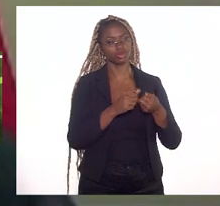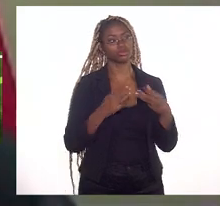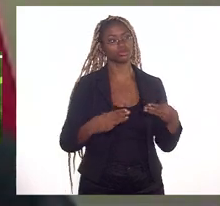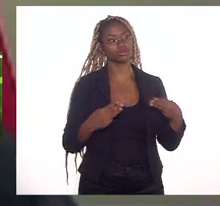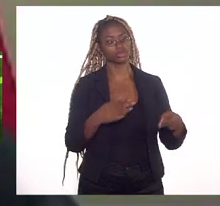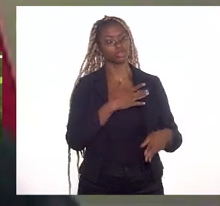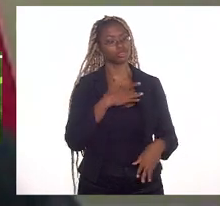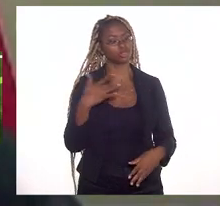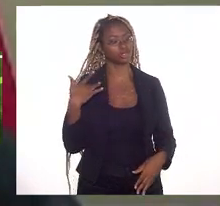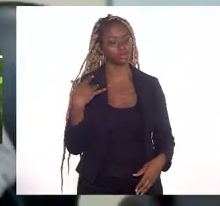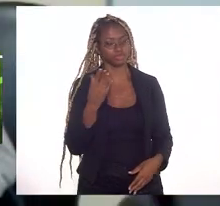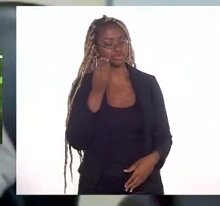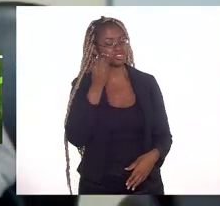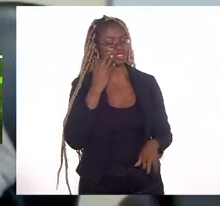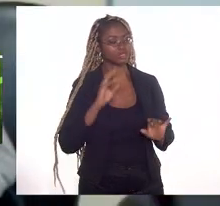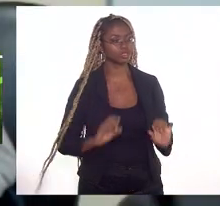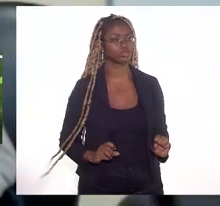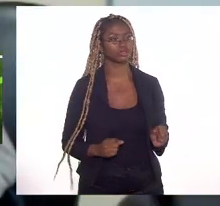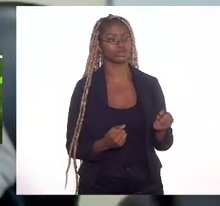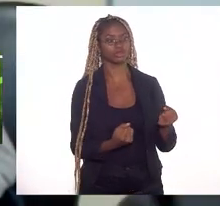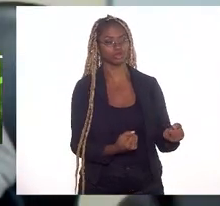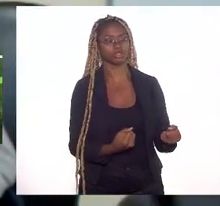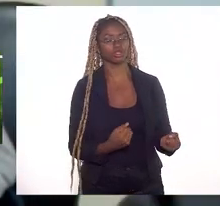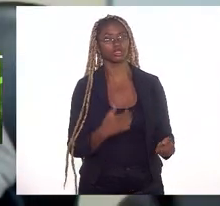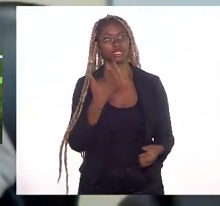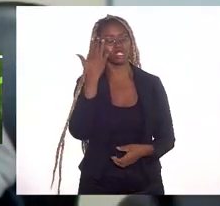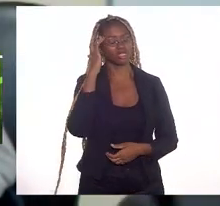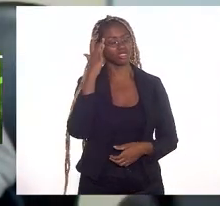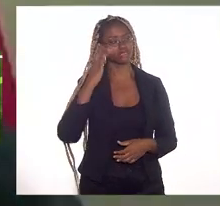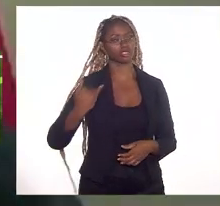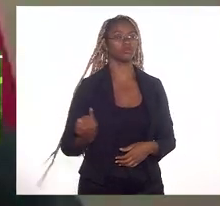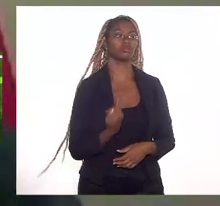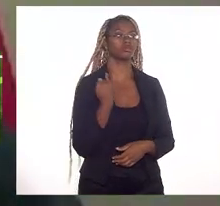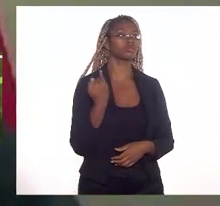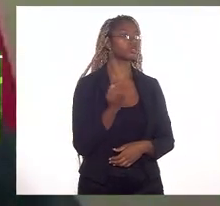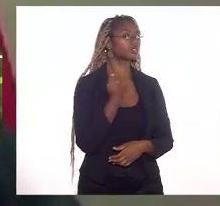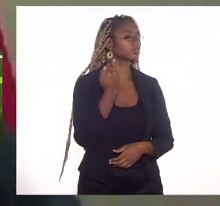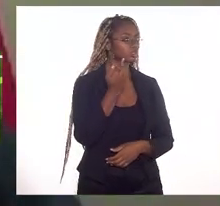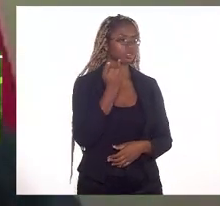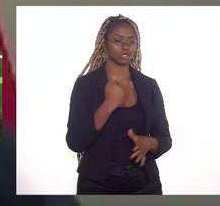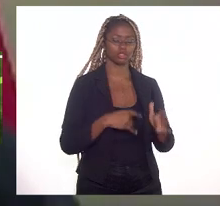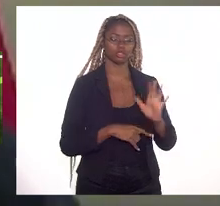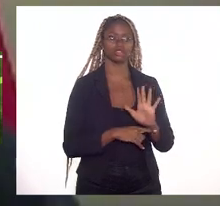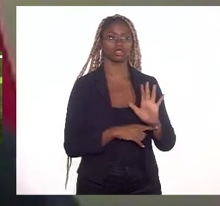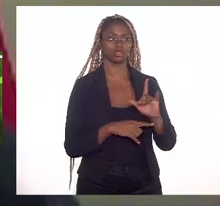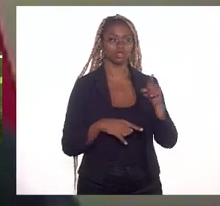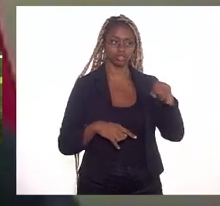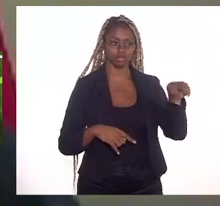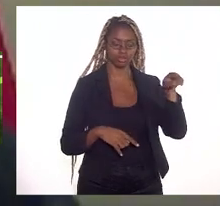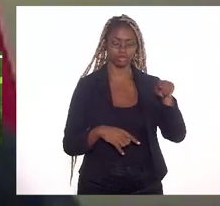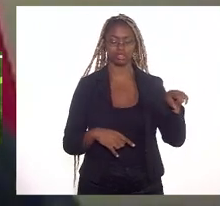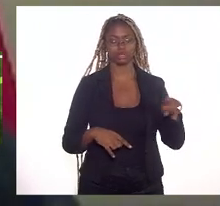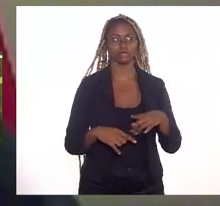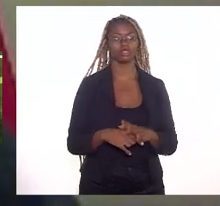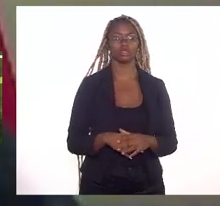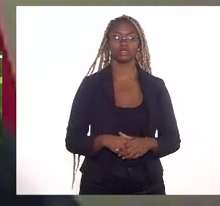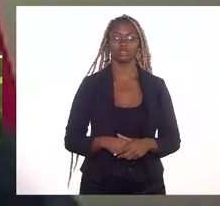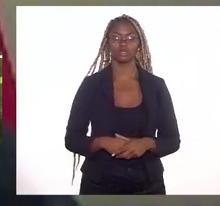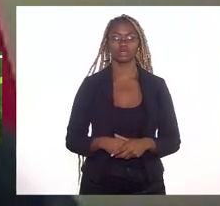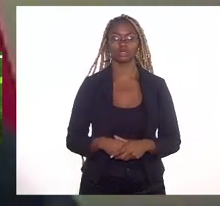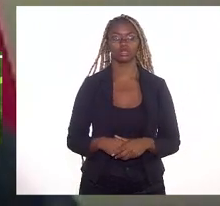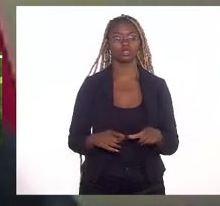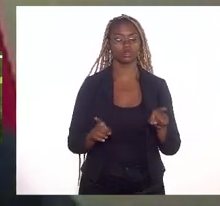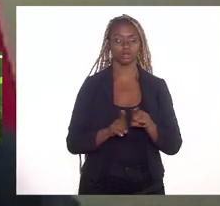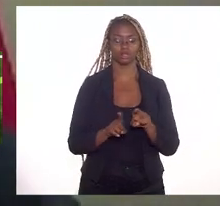da Saúde. Acho que será uma importante ajuda da superintendência. E aí,